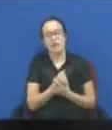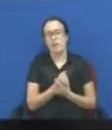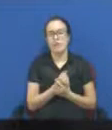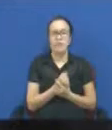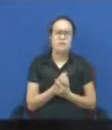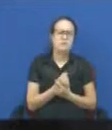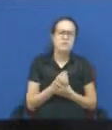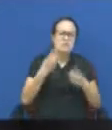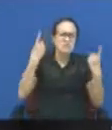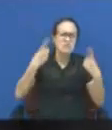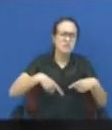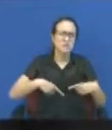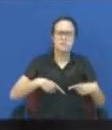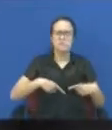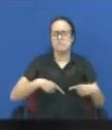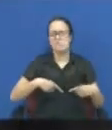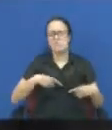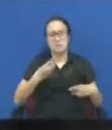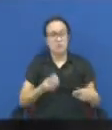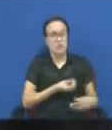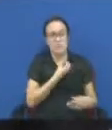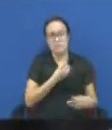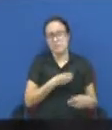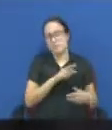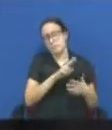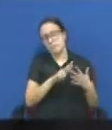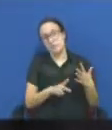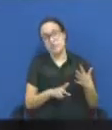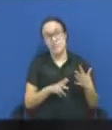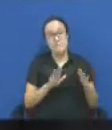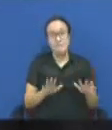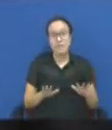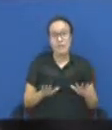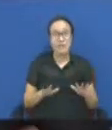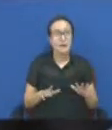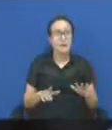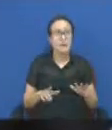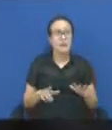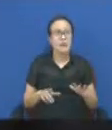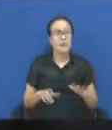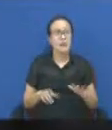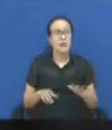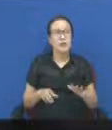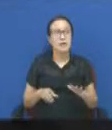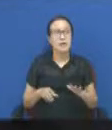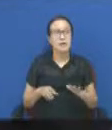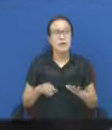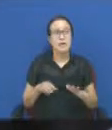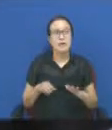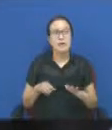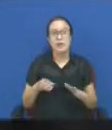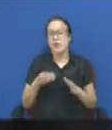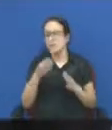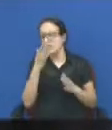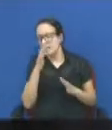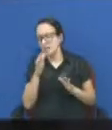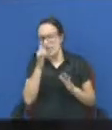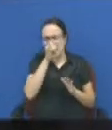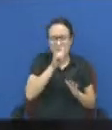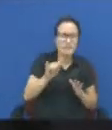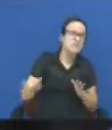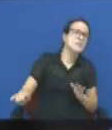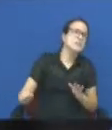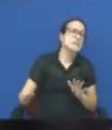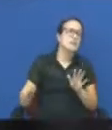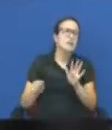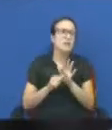na minha vida, mas nem por isso a gente deixou de fazer coisas erradas, né? Deixou de mexer nas coisas dos outros, deixou de usar drogas, né? A